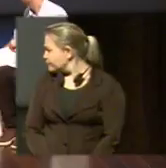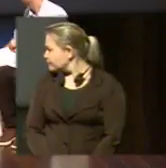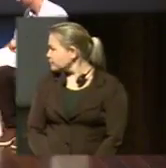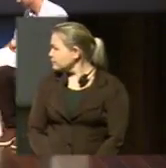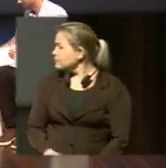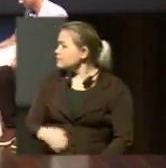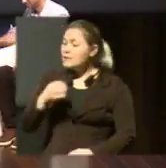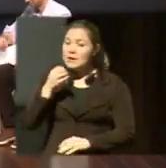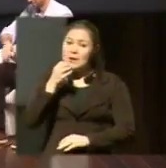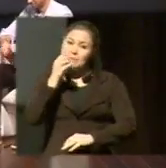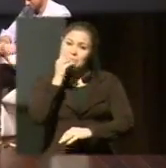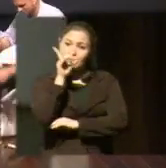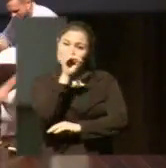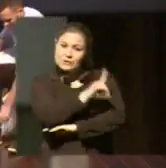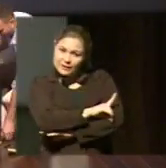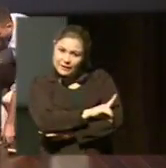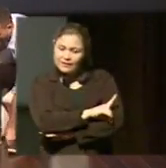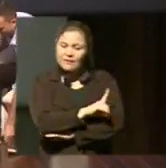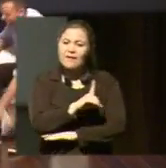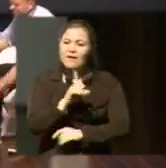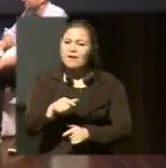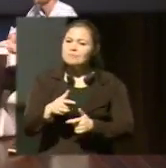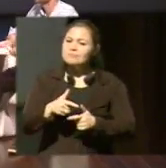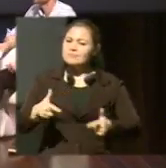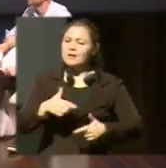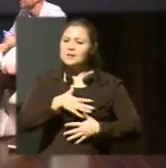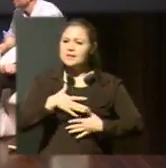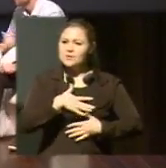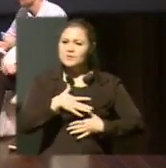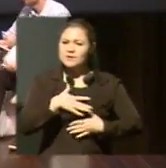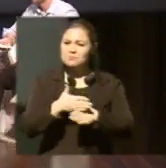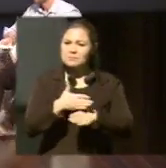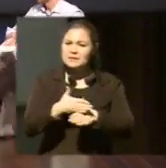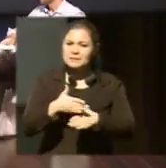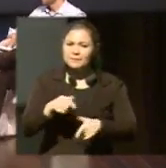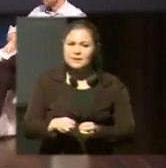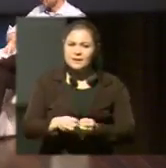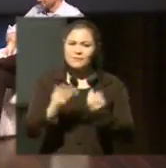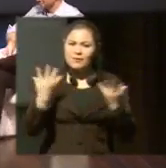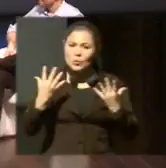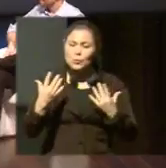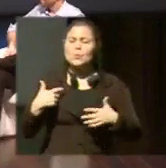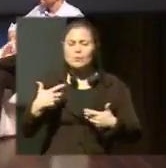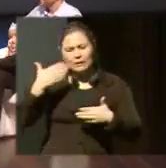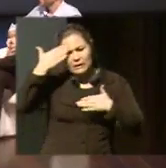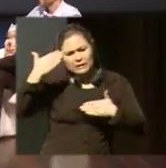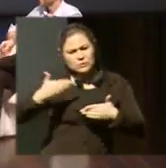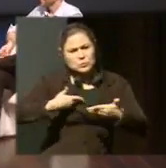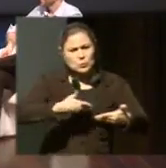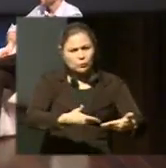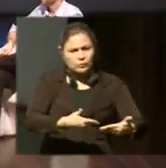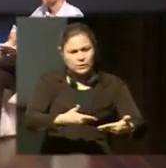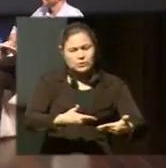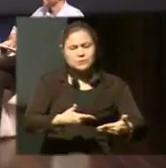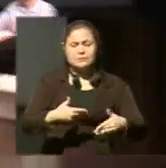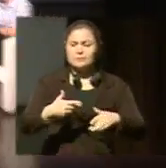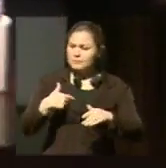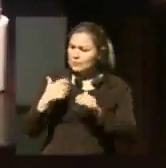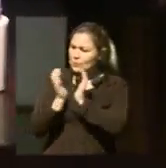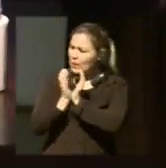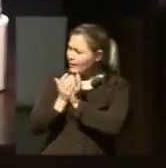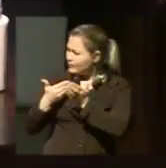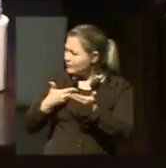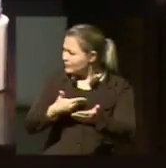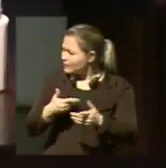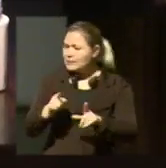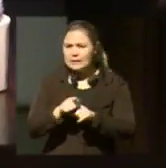Bom dia, é uma grande satisfação participar desse evento, agradeço o convite que me foi feito pelo meu colega